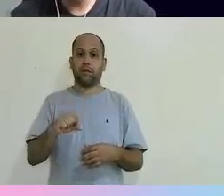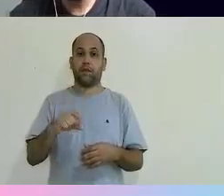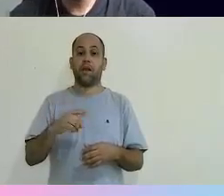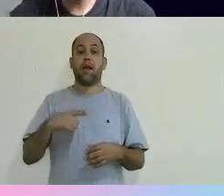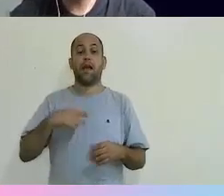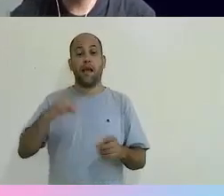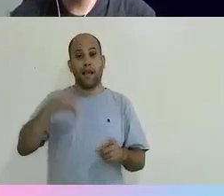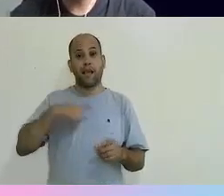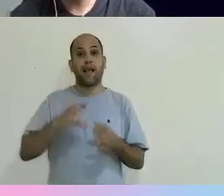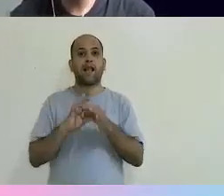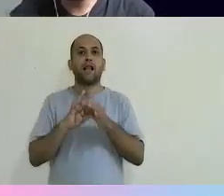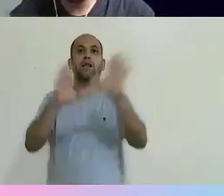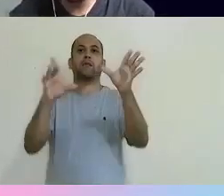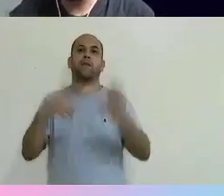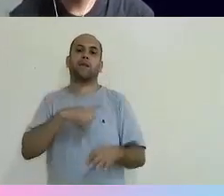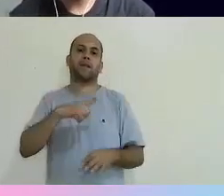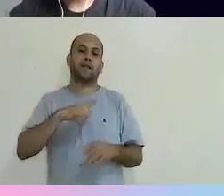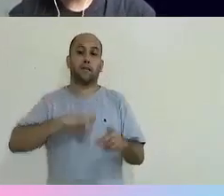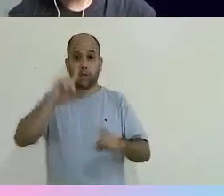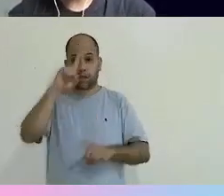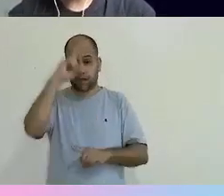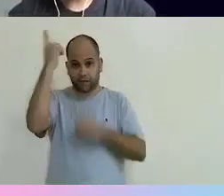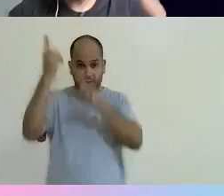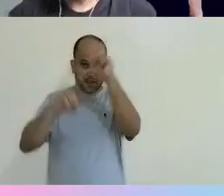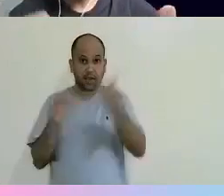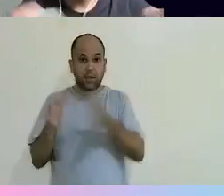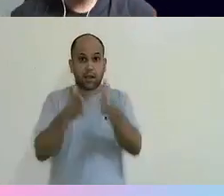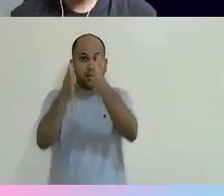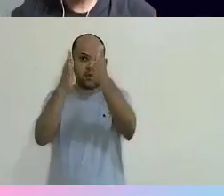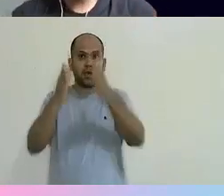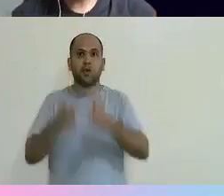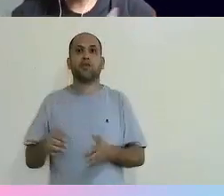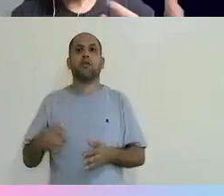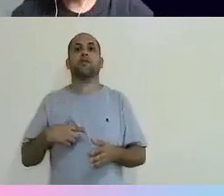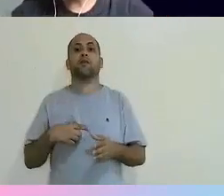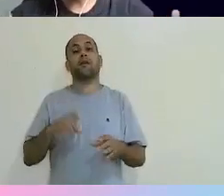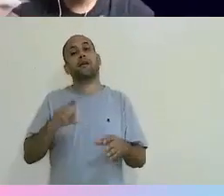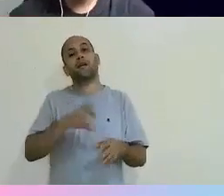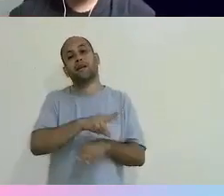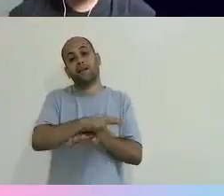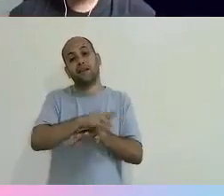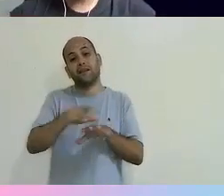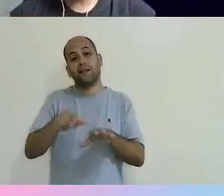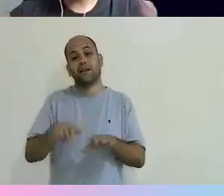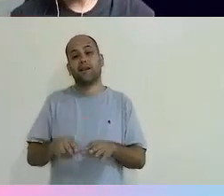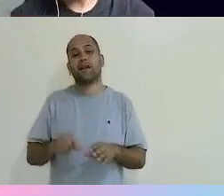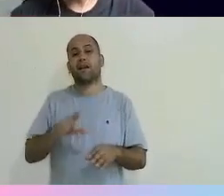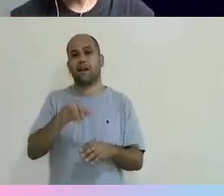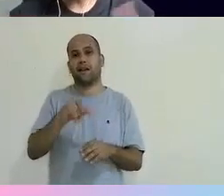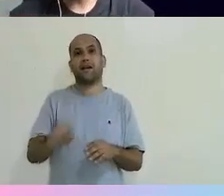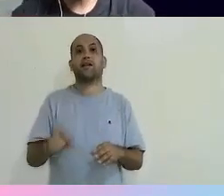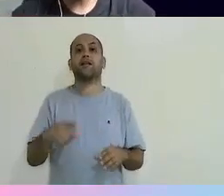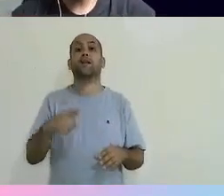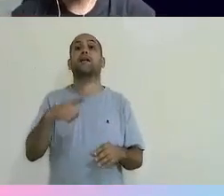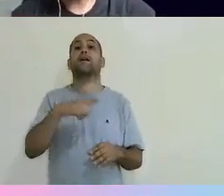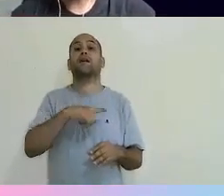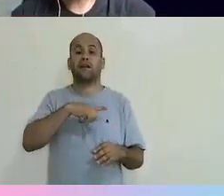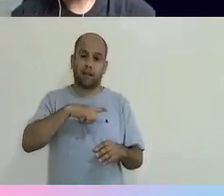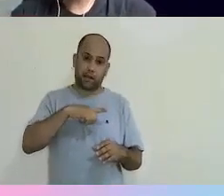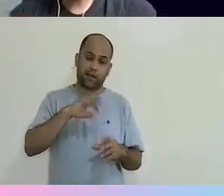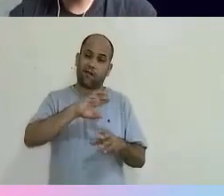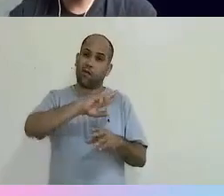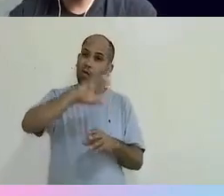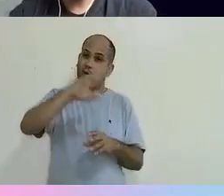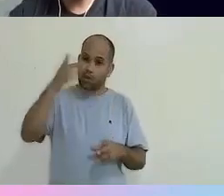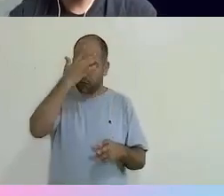para criar o seu caminho, para direcionar. Claro que existem várias pessoas para suportar essa pessoa ao longo da jornada,